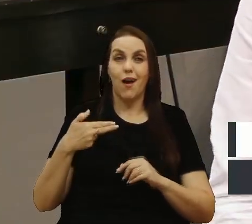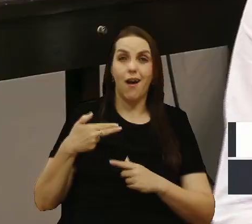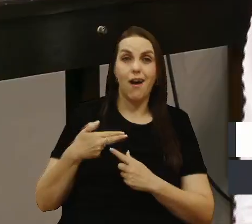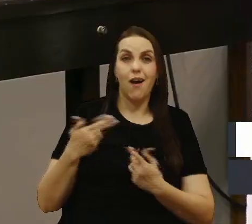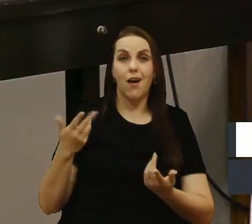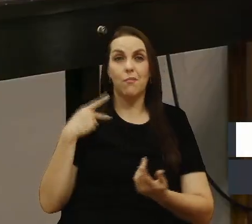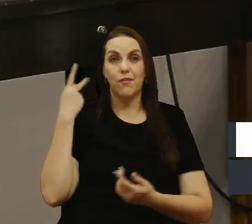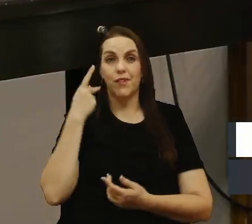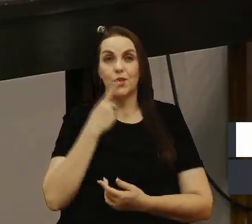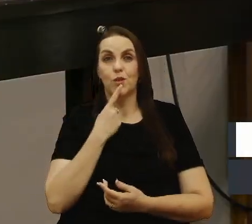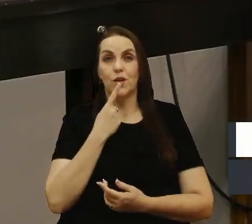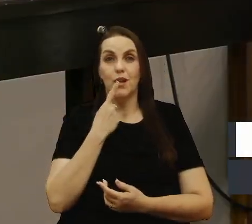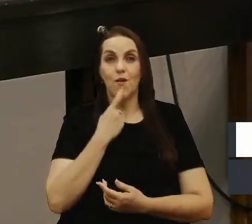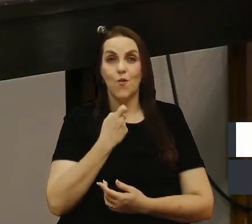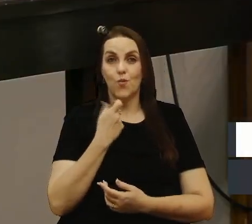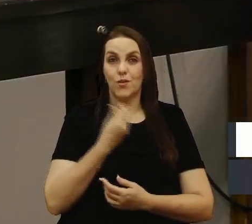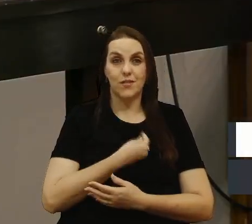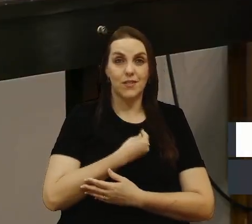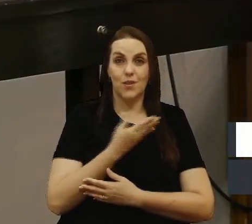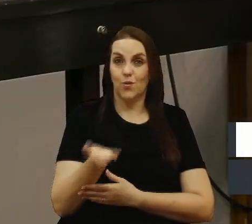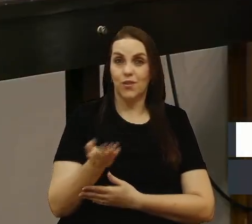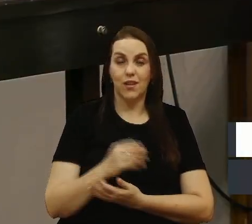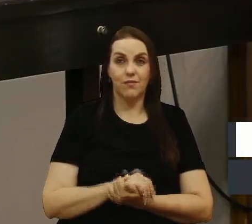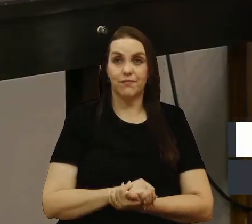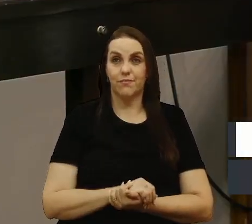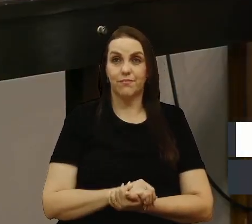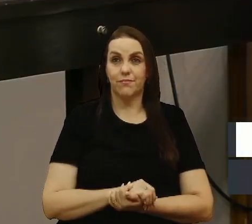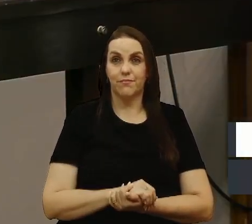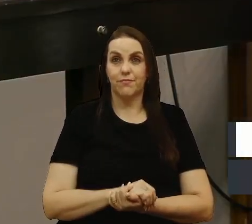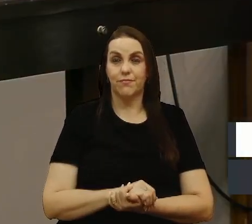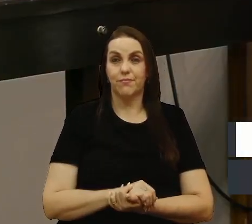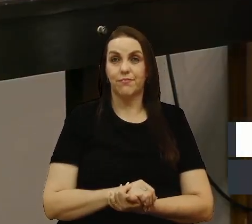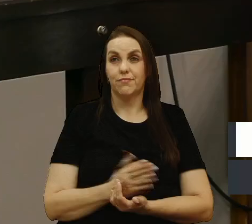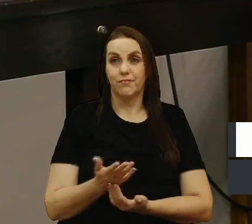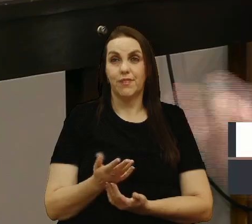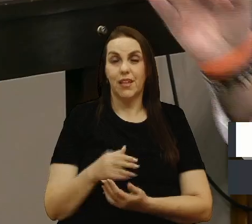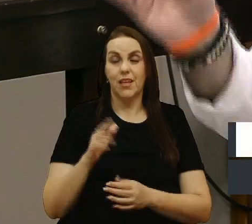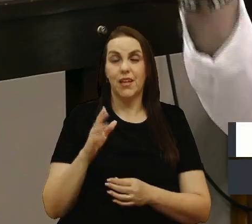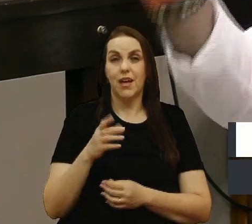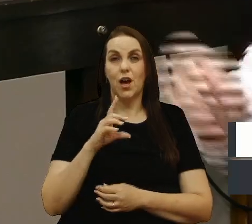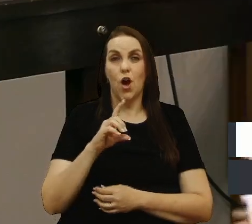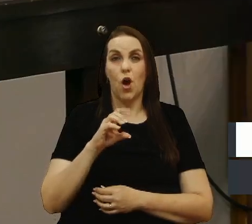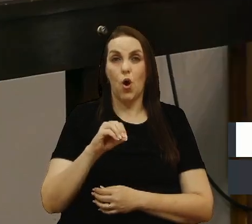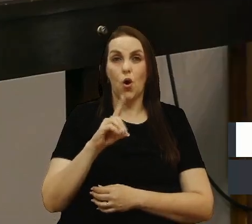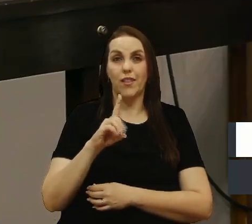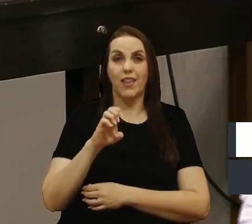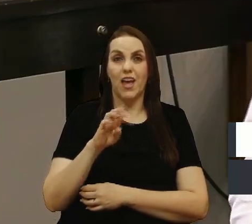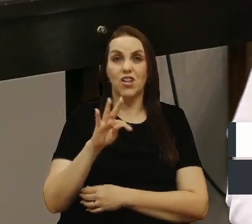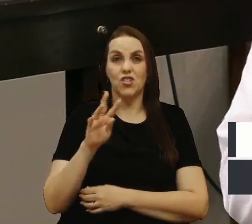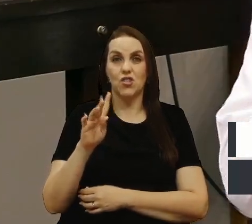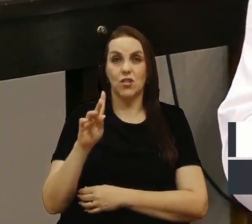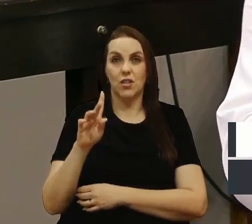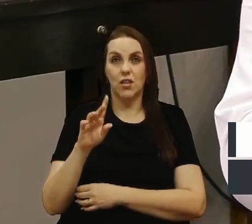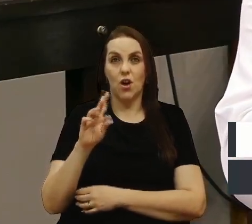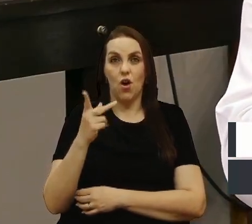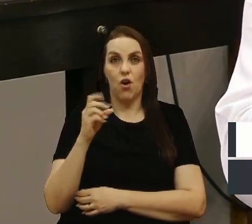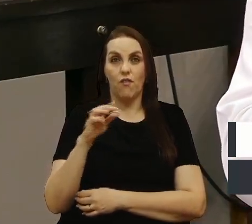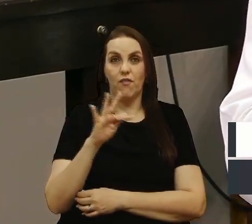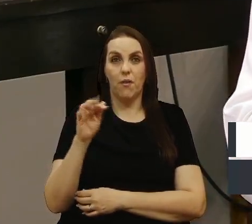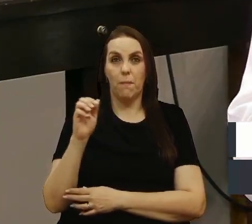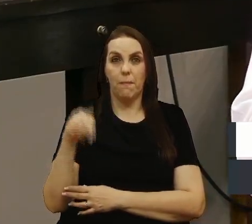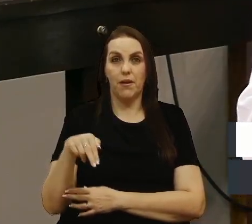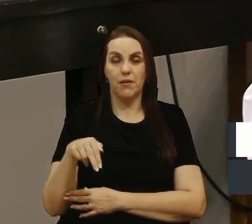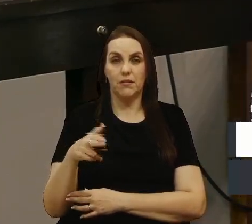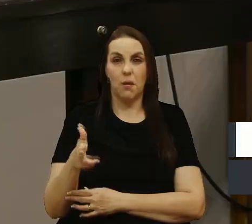não está aqui, que eu ia citar Odete Hoffmann Prá, vereador Caleb. Odete Hoffmann Prá, que em 2012 meteu uma bala